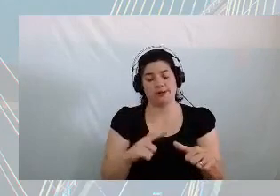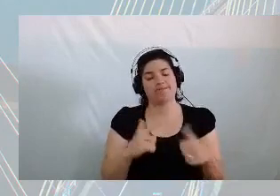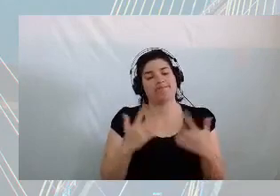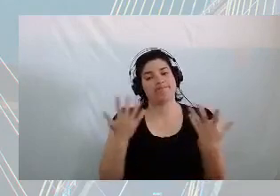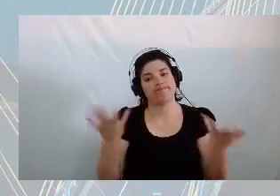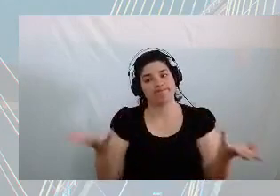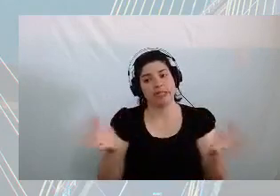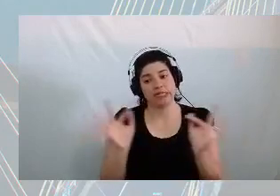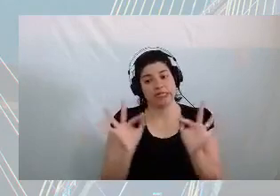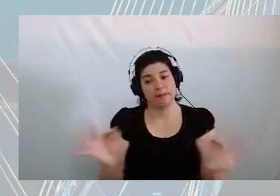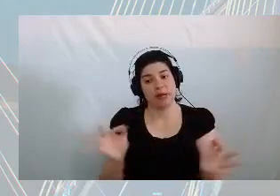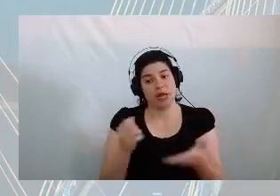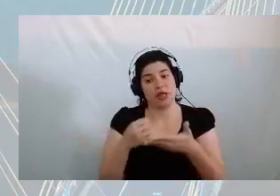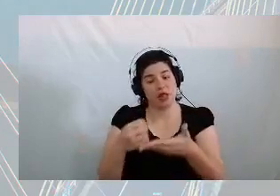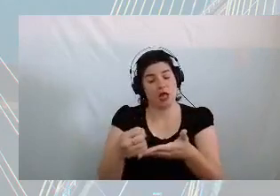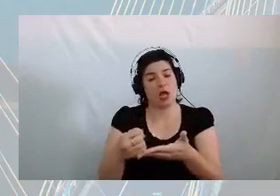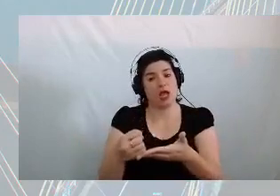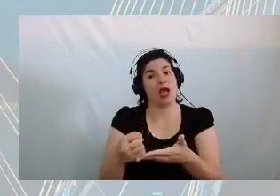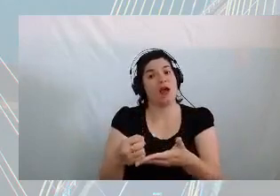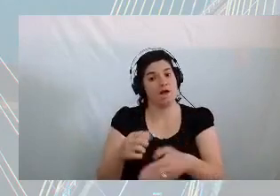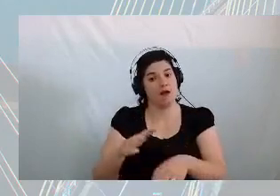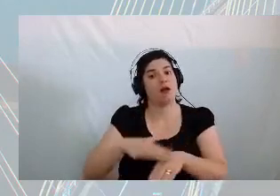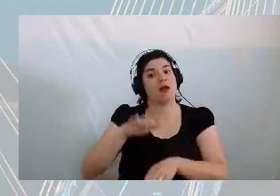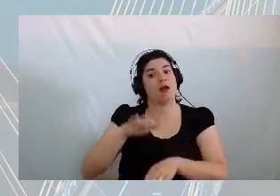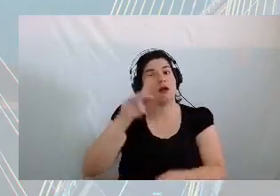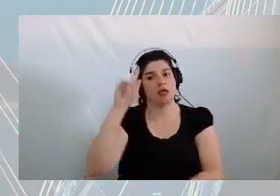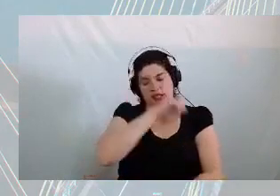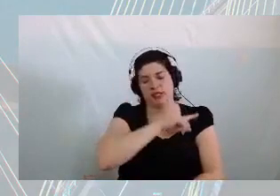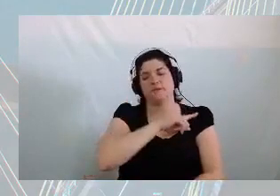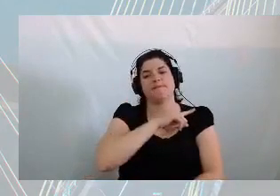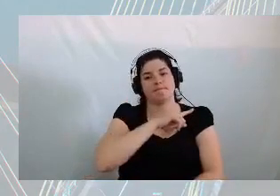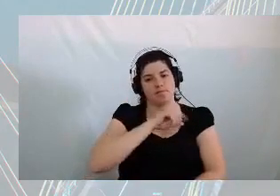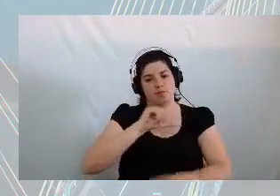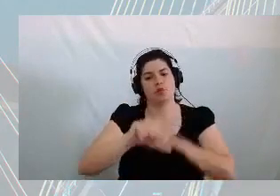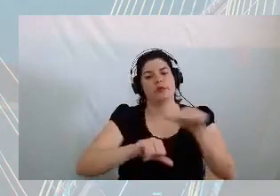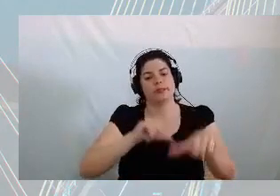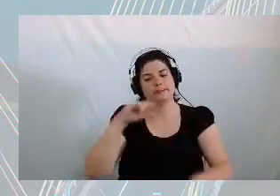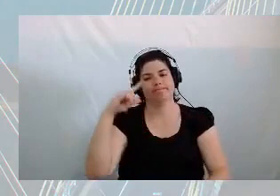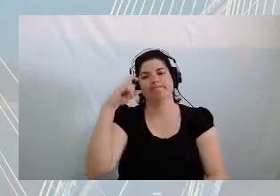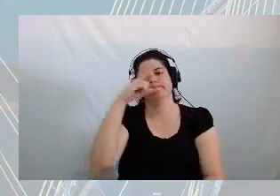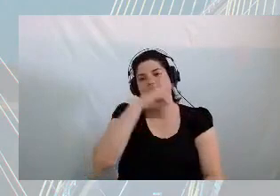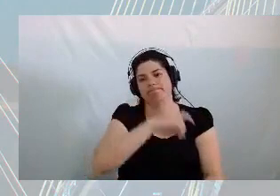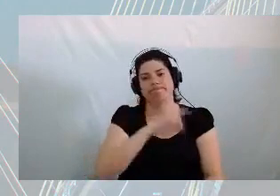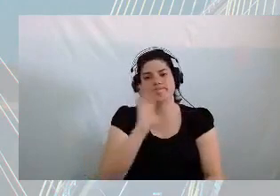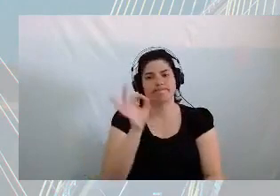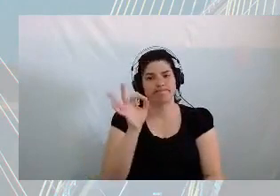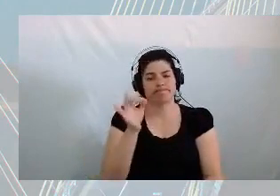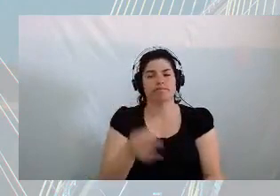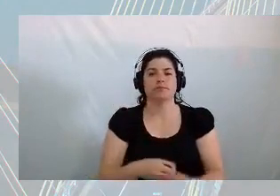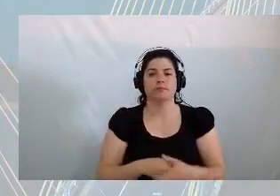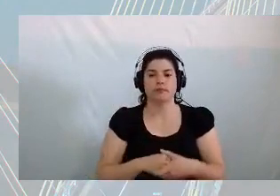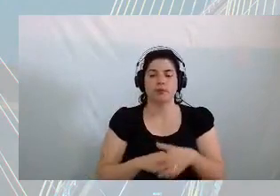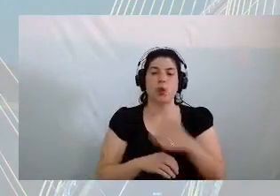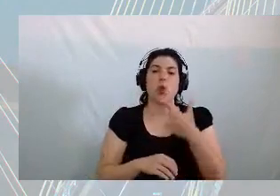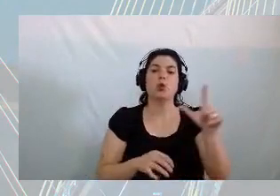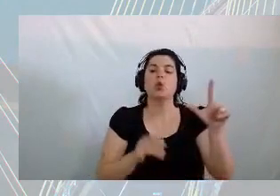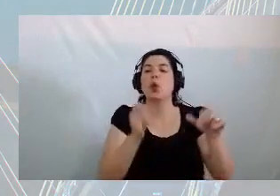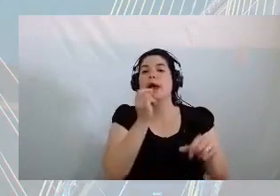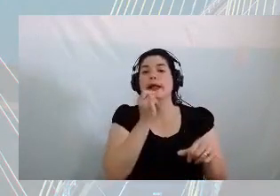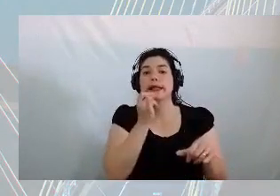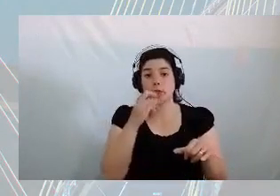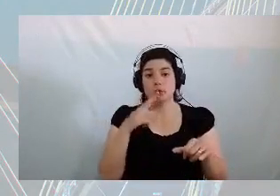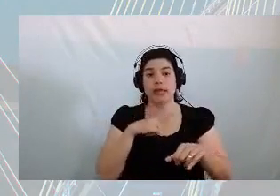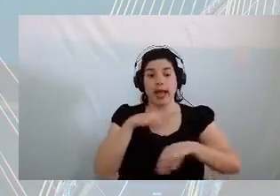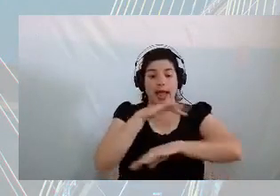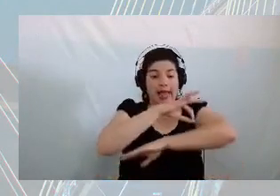mais difícil, muito mais difícil na realidade, né, realizar essa mudança, tá? Aqui só um exemplo também dessa arquitetura que a gente trouxe